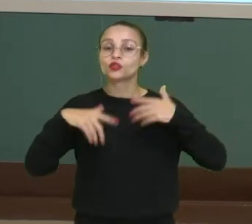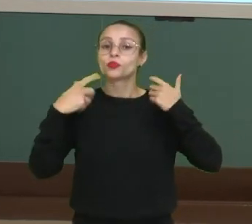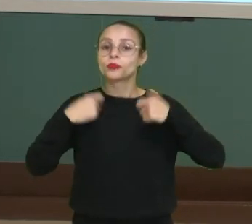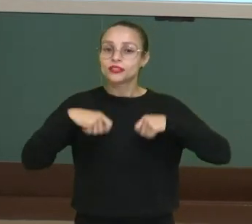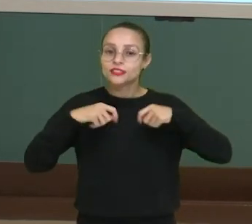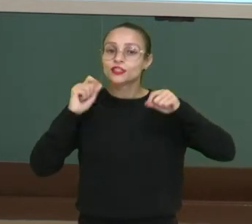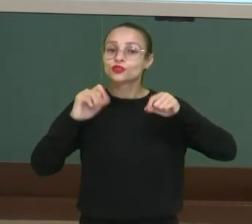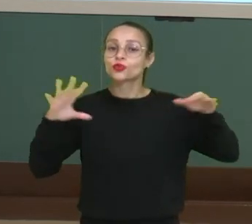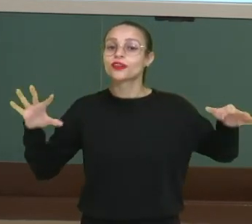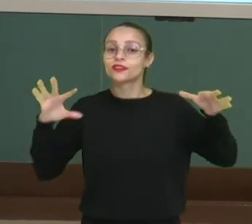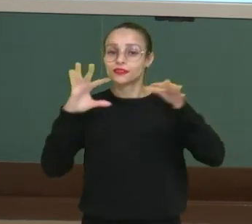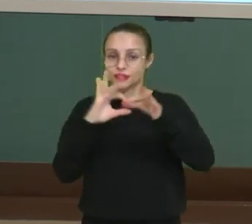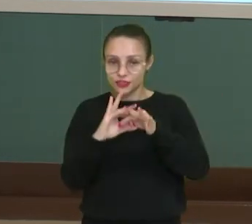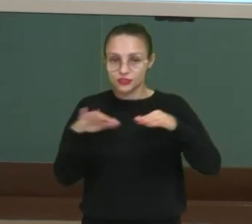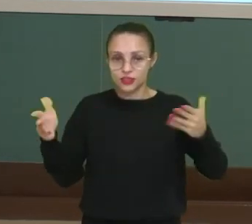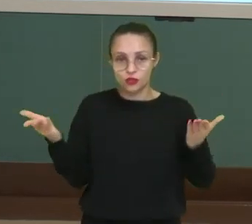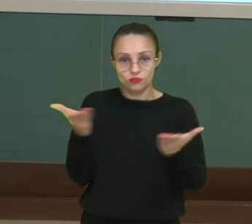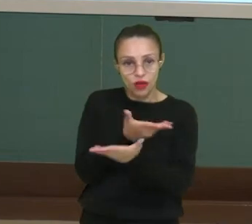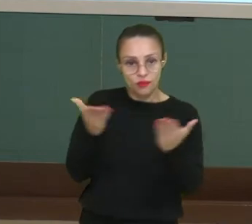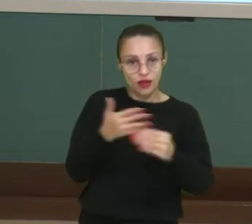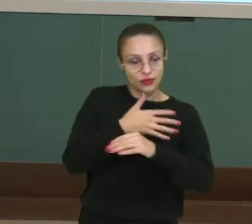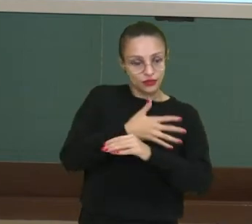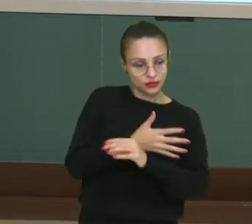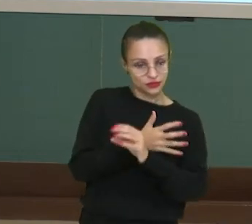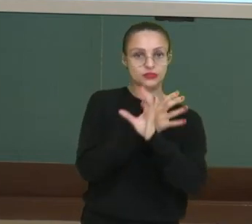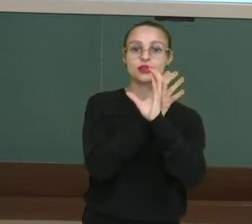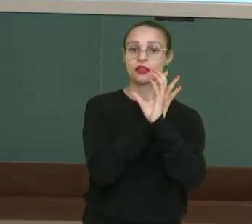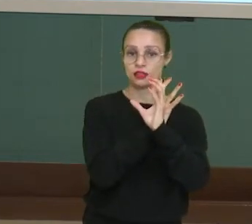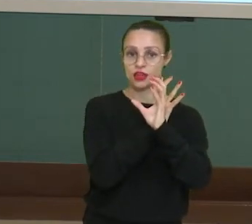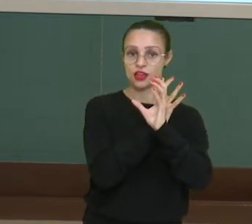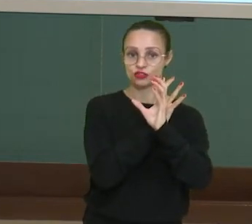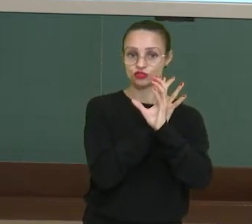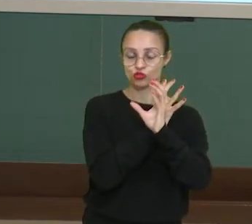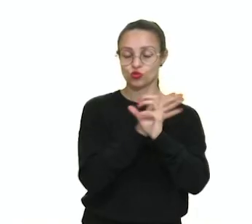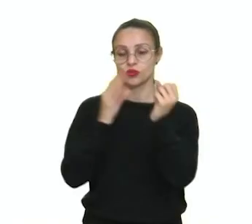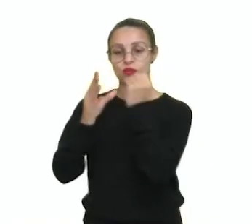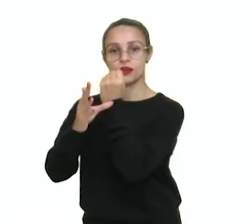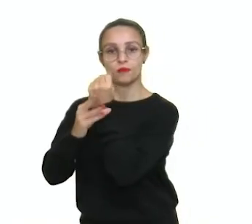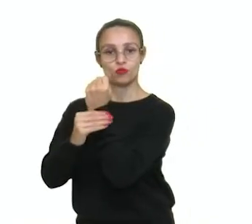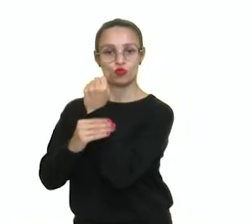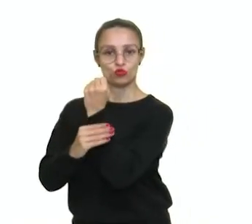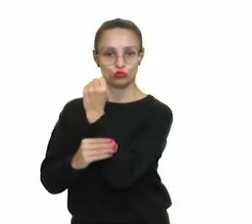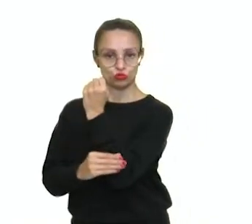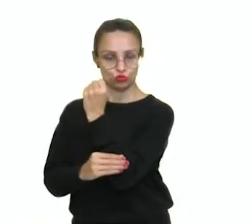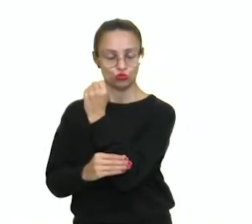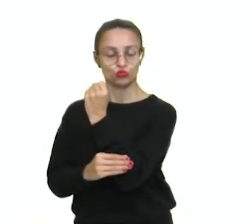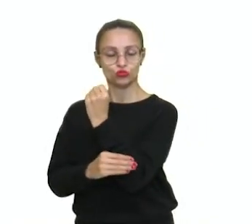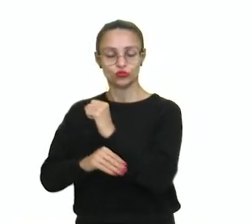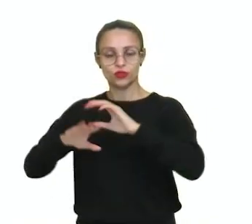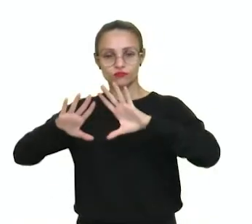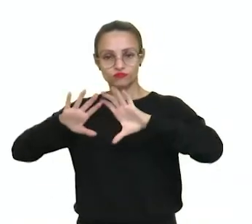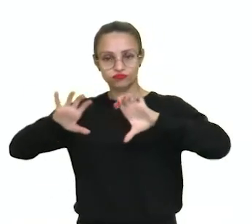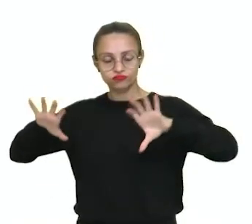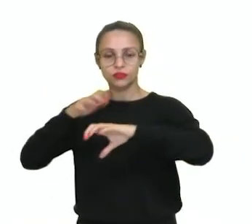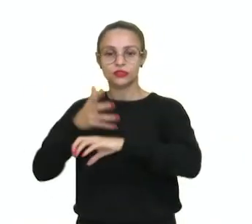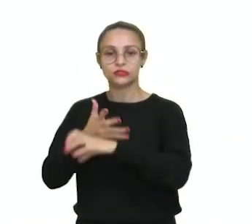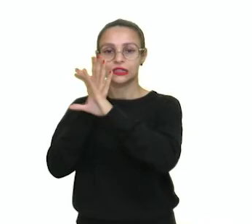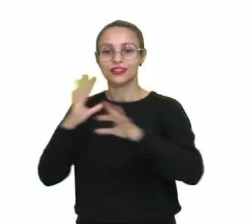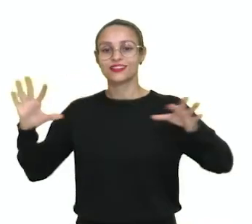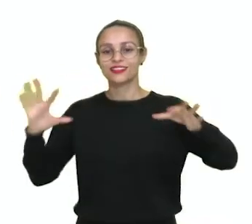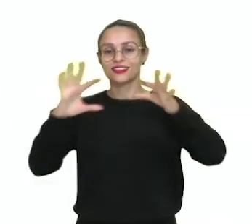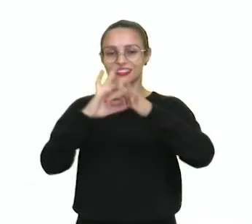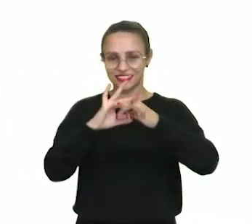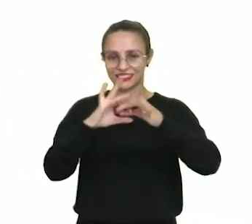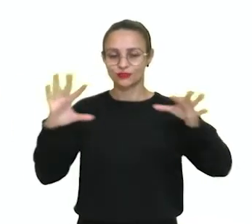Da interação do esqueleto, sistema esquelético, dos músculos estriados esqueléticos que